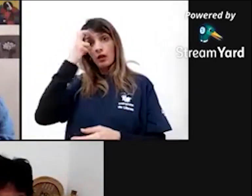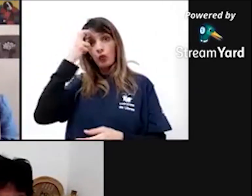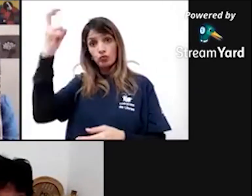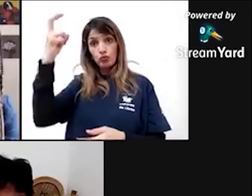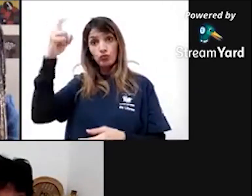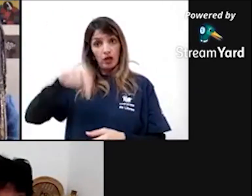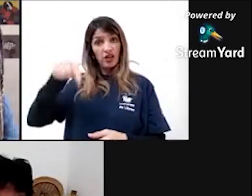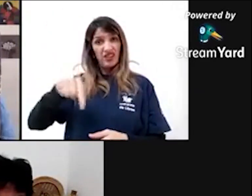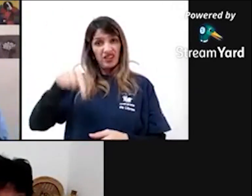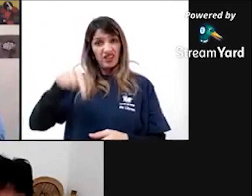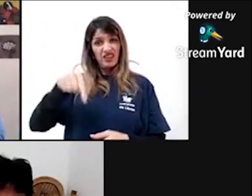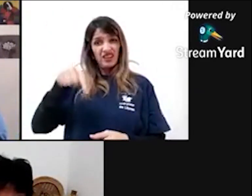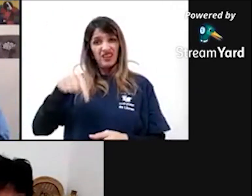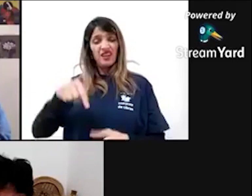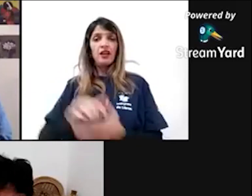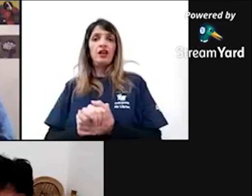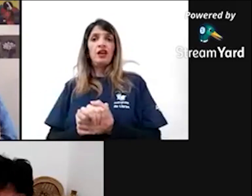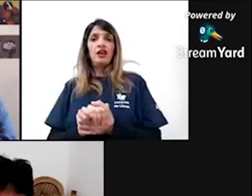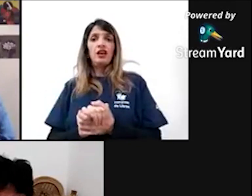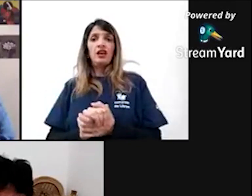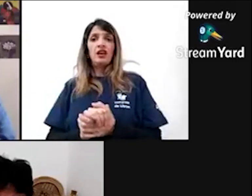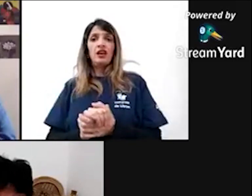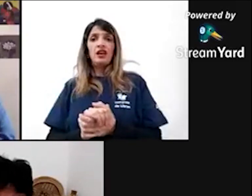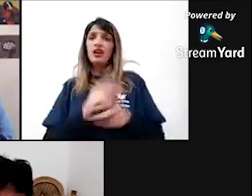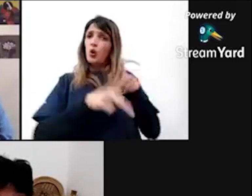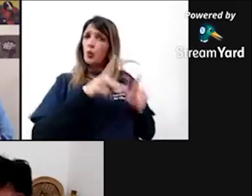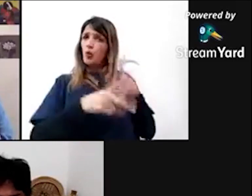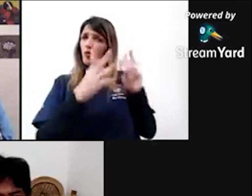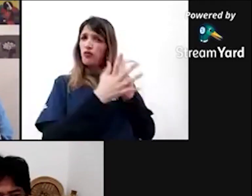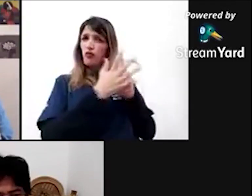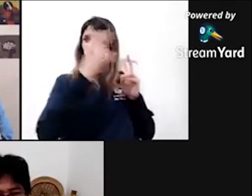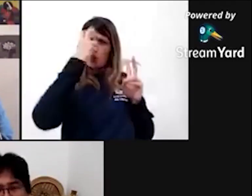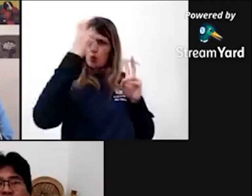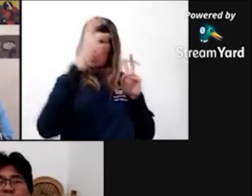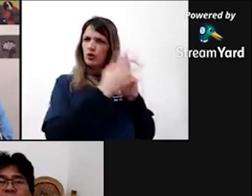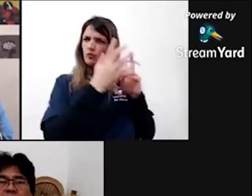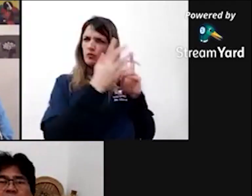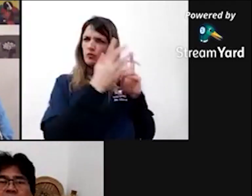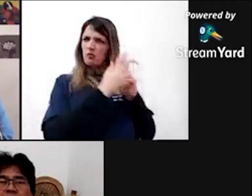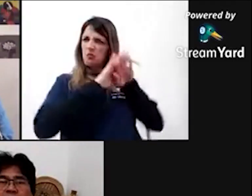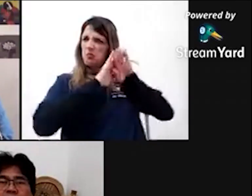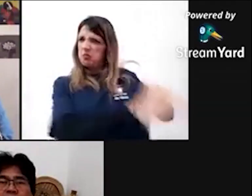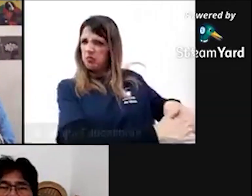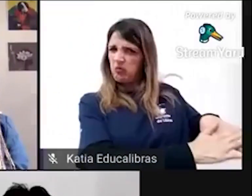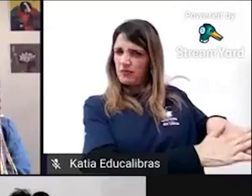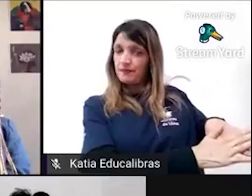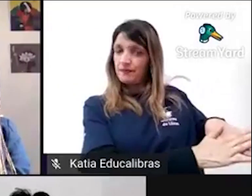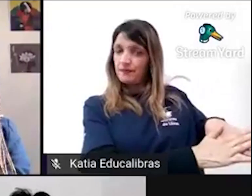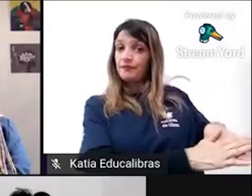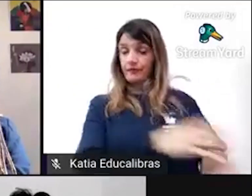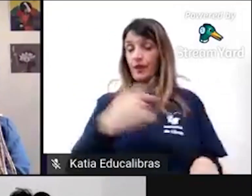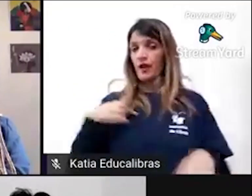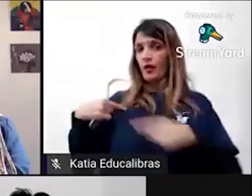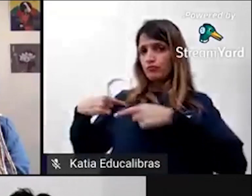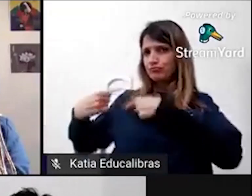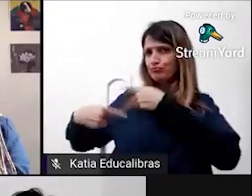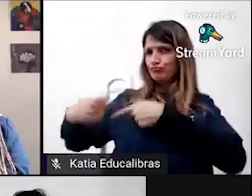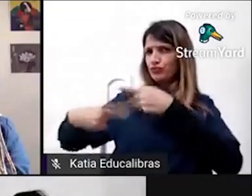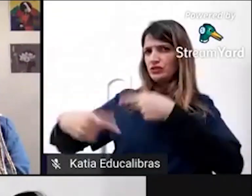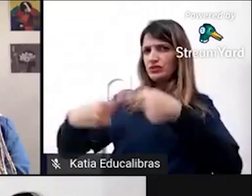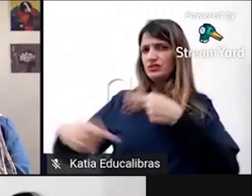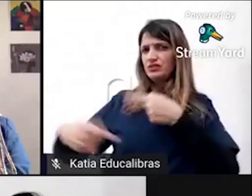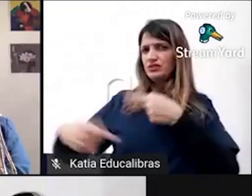claro, abafar tudo aquilo que a gente tinha. Eu sou de uma geração que facilmente perdia a